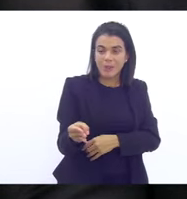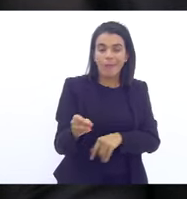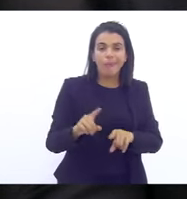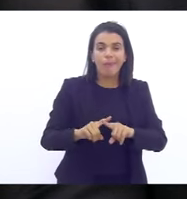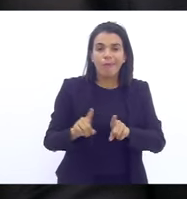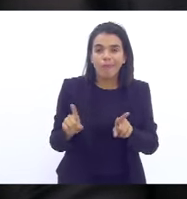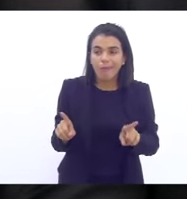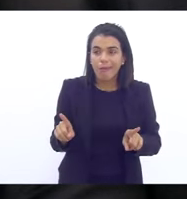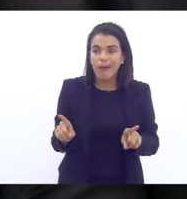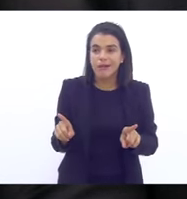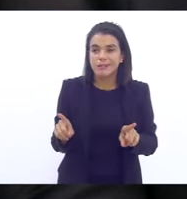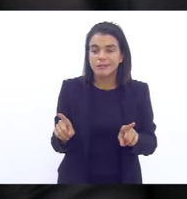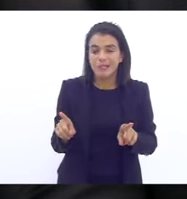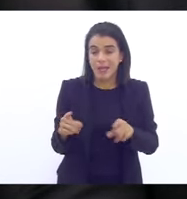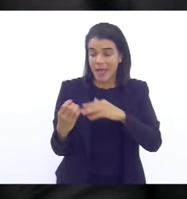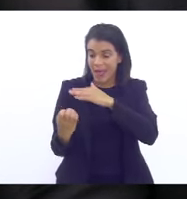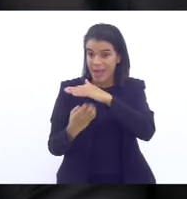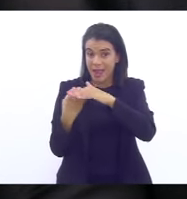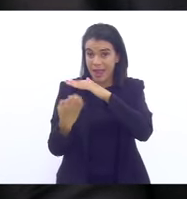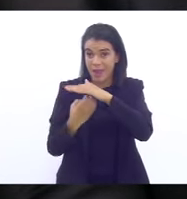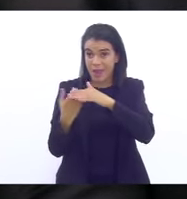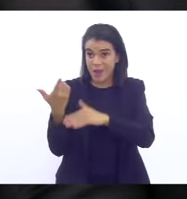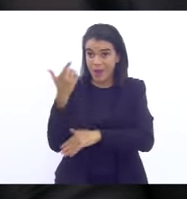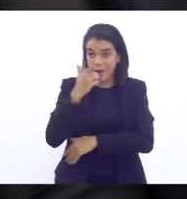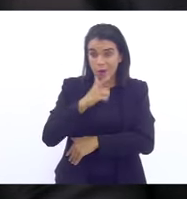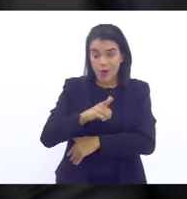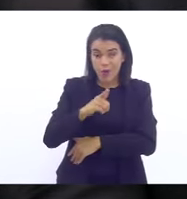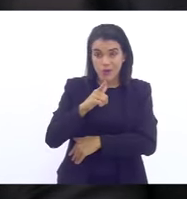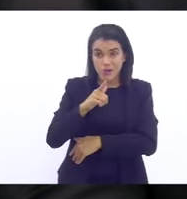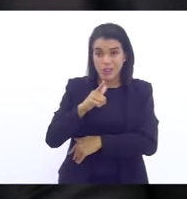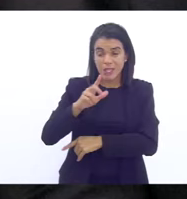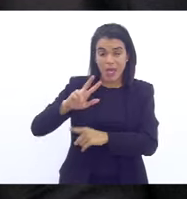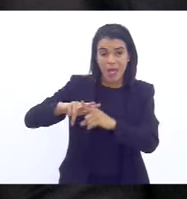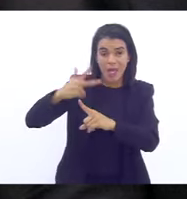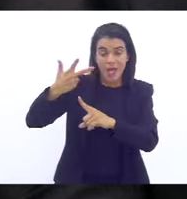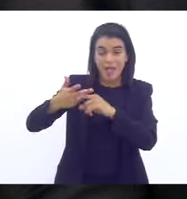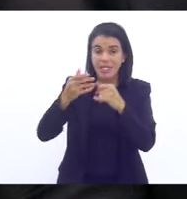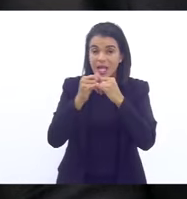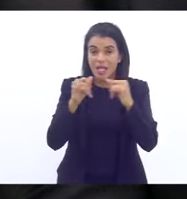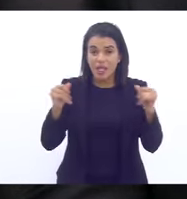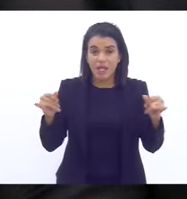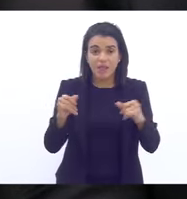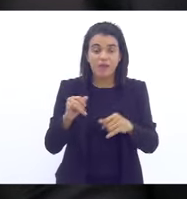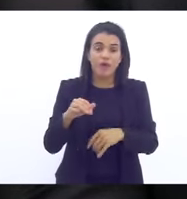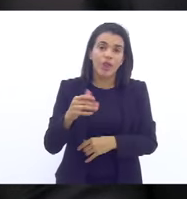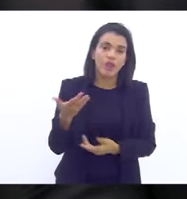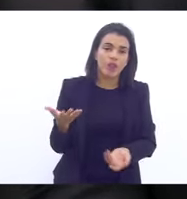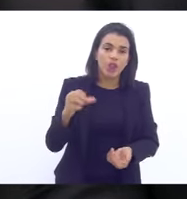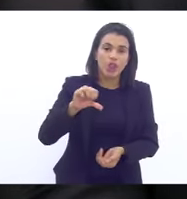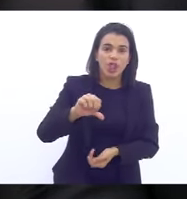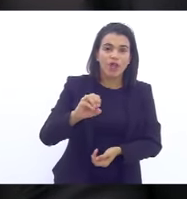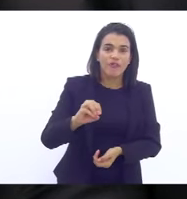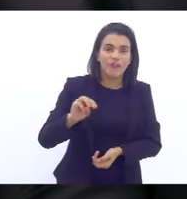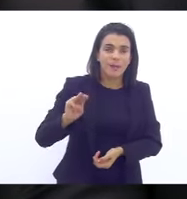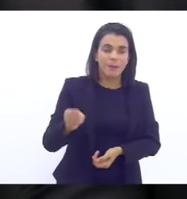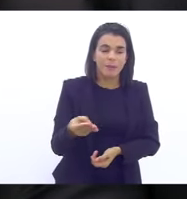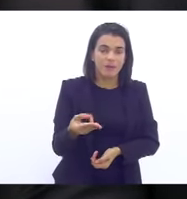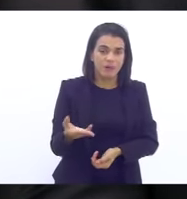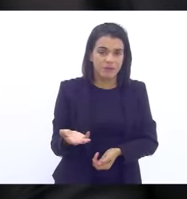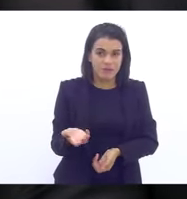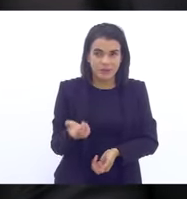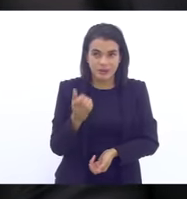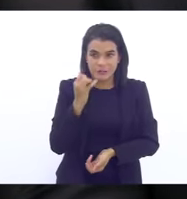mas para a empresa receber o aumento de carga elétrica foi 90 milhões, aí depois caiu para 400 mil.